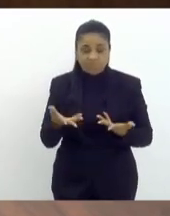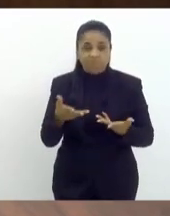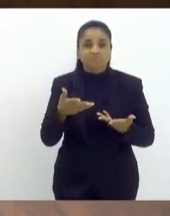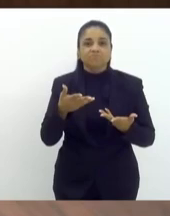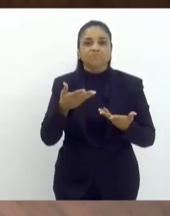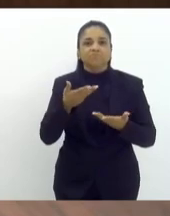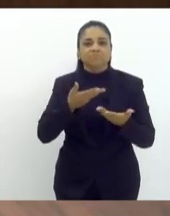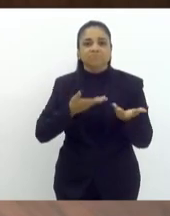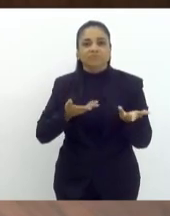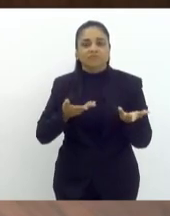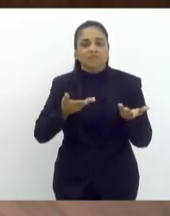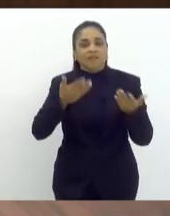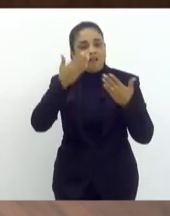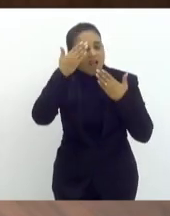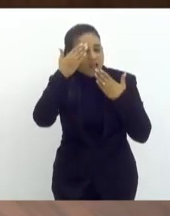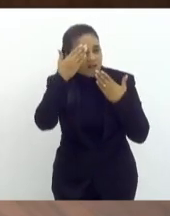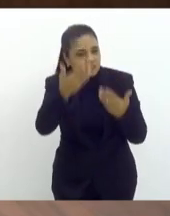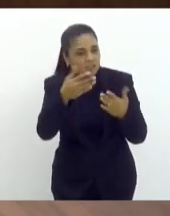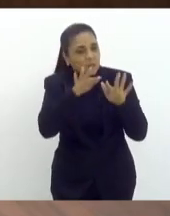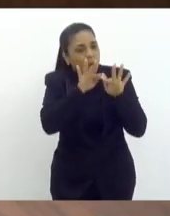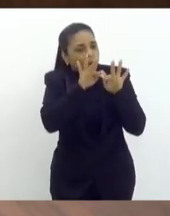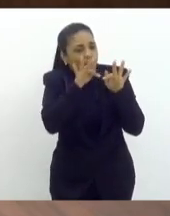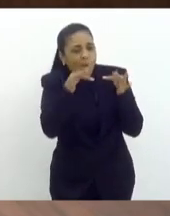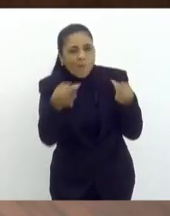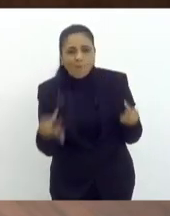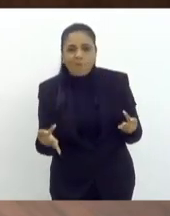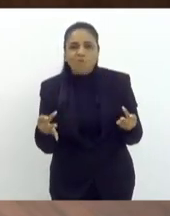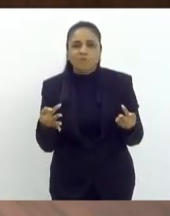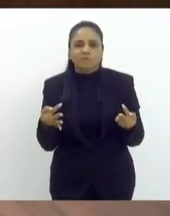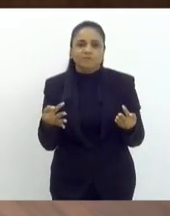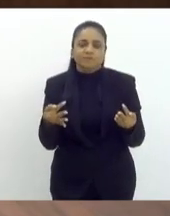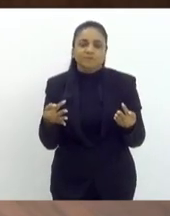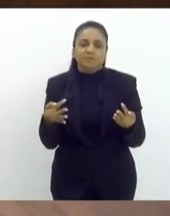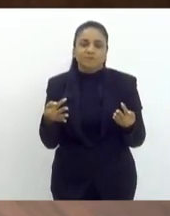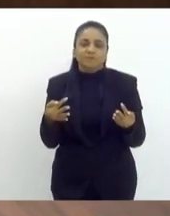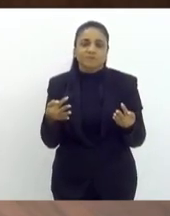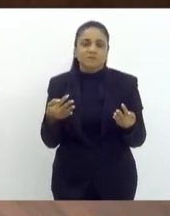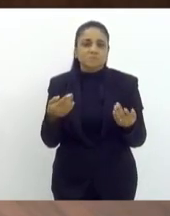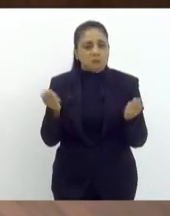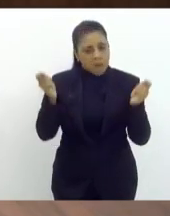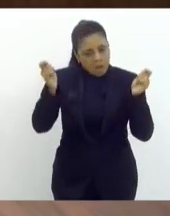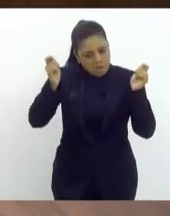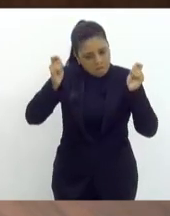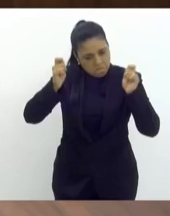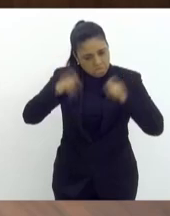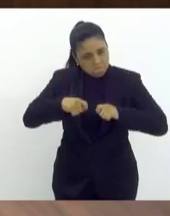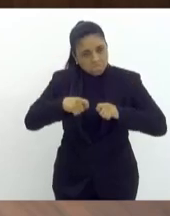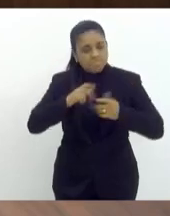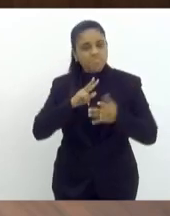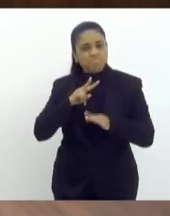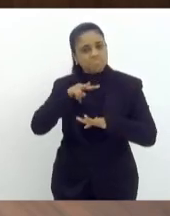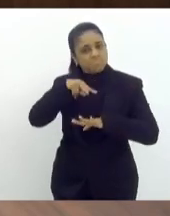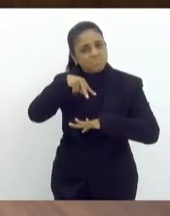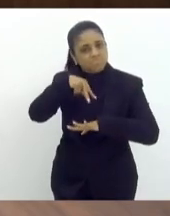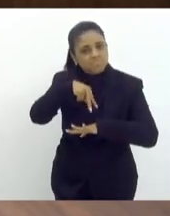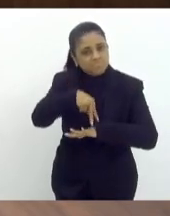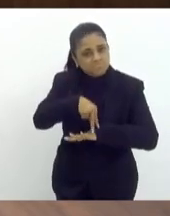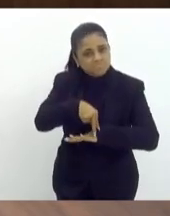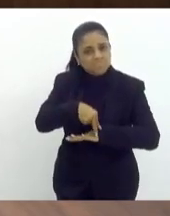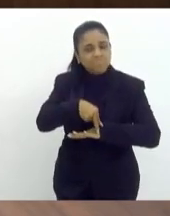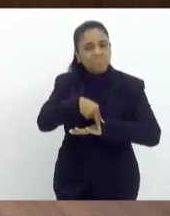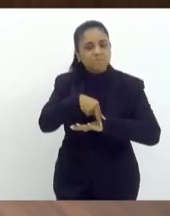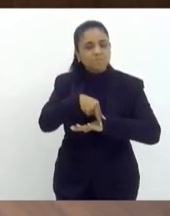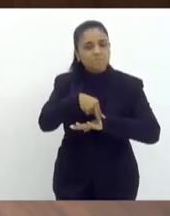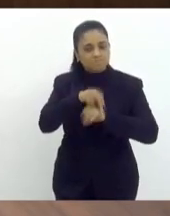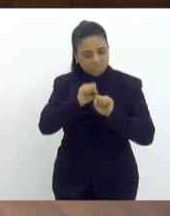essa humildade mas também por essa competência por essa firmeza por essa